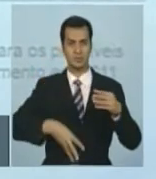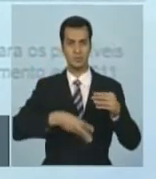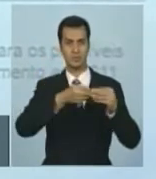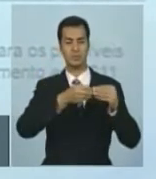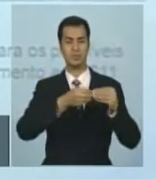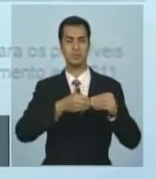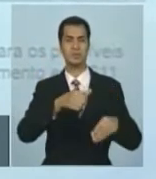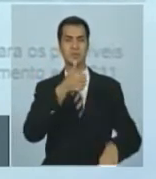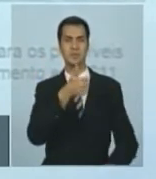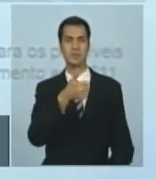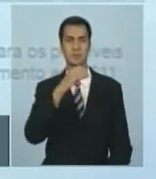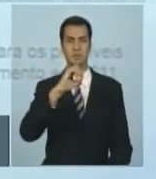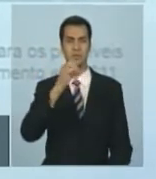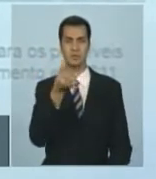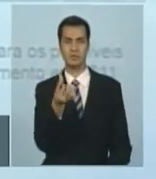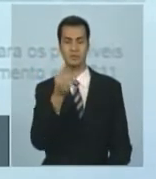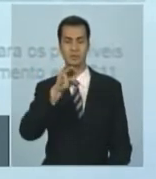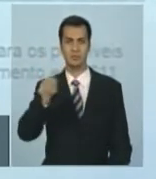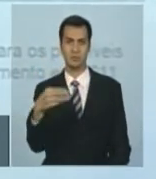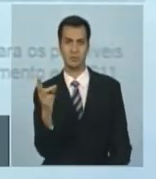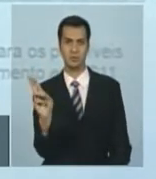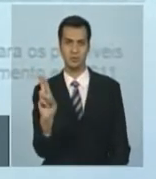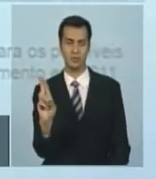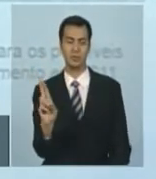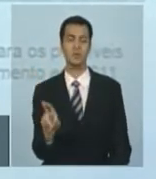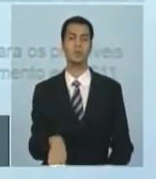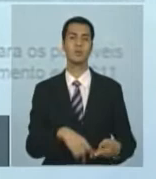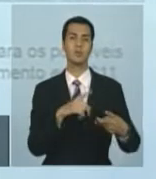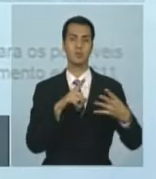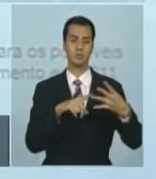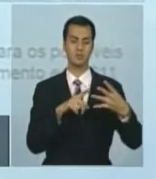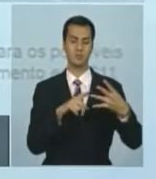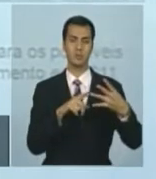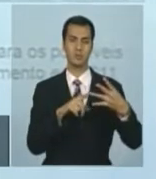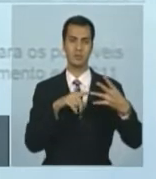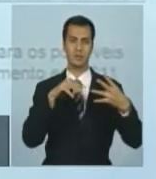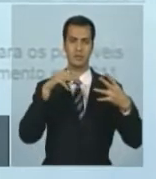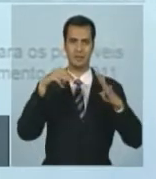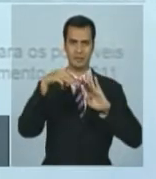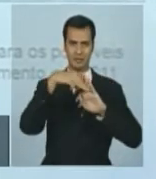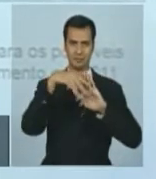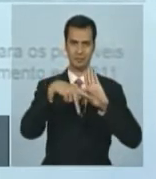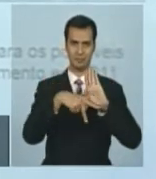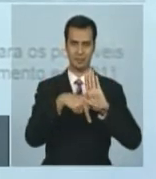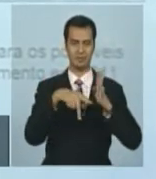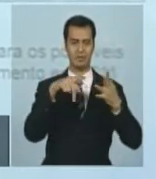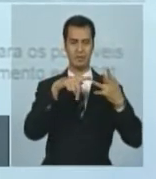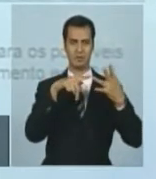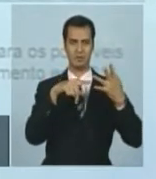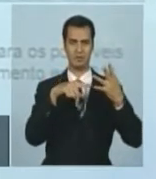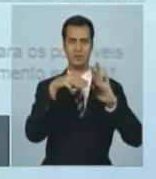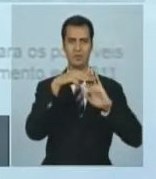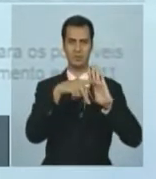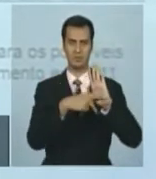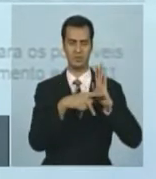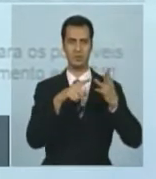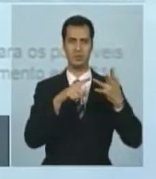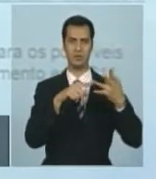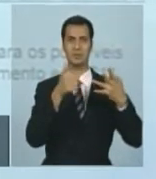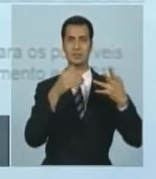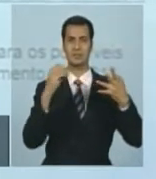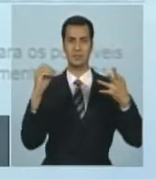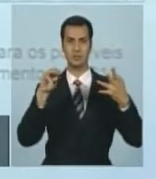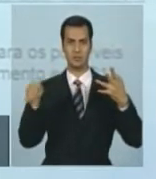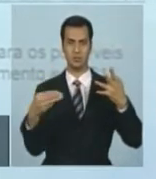106 milhões. E nas duas MPs que nós tratamos aqui, nós tivemos na primeira 100